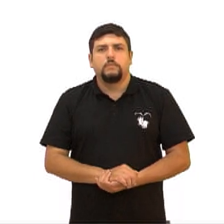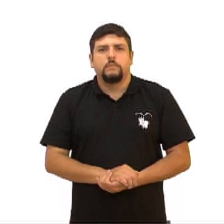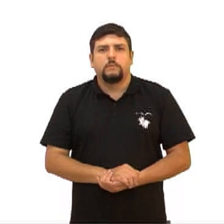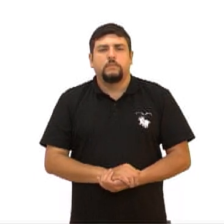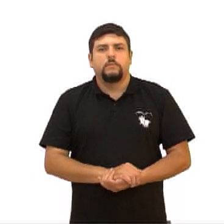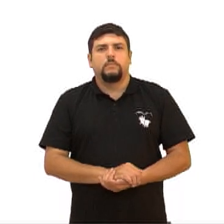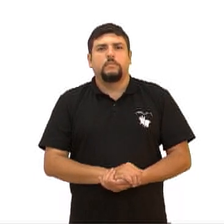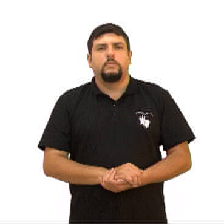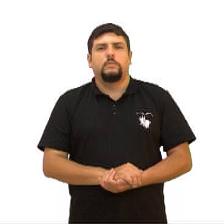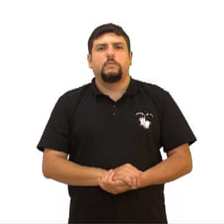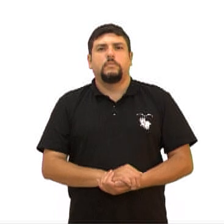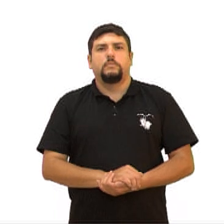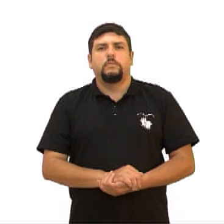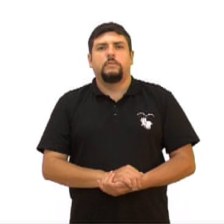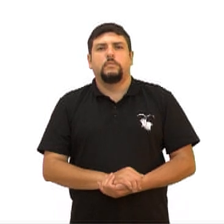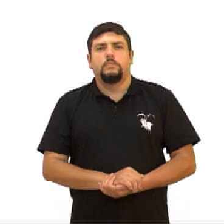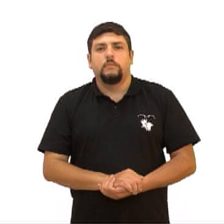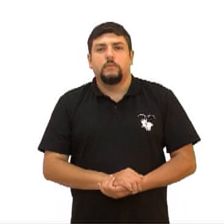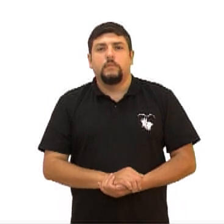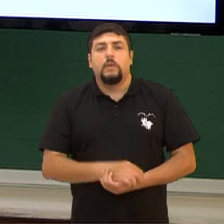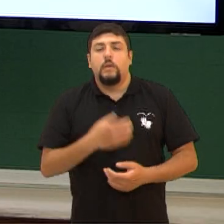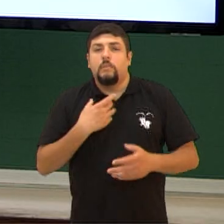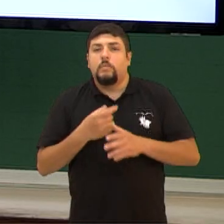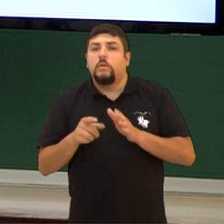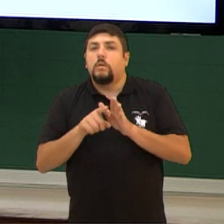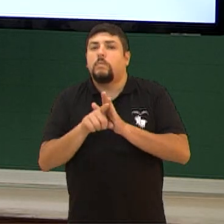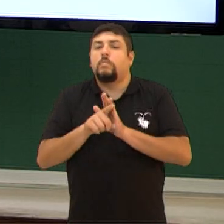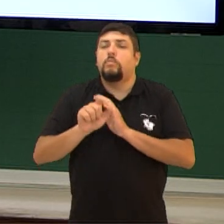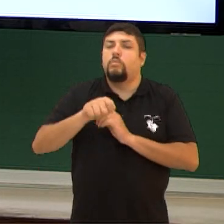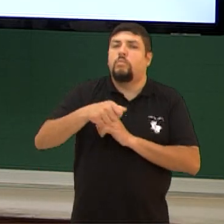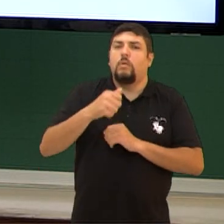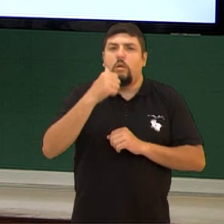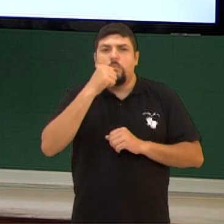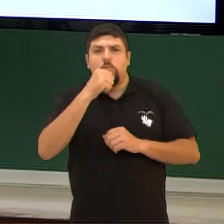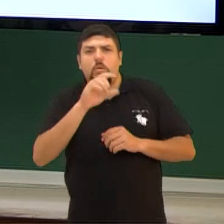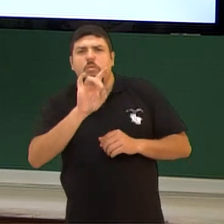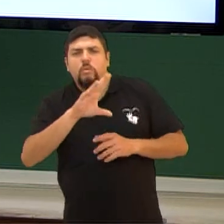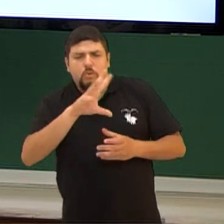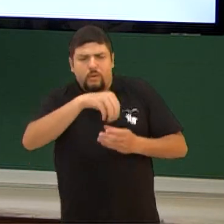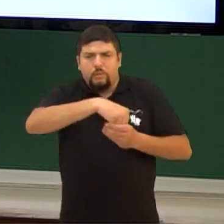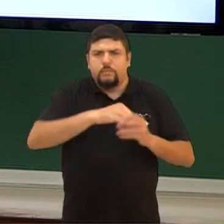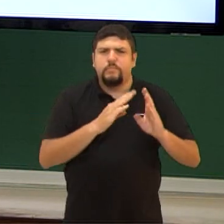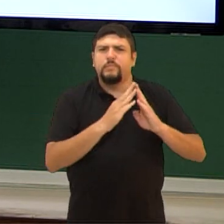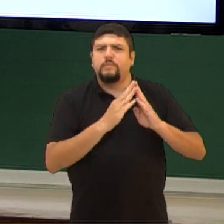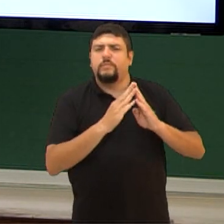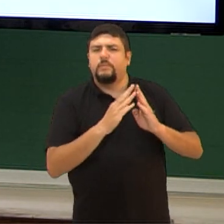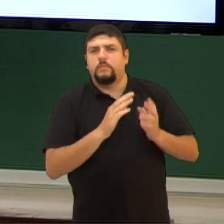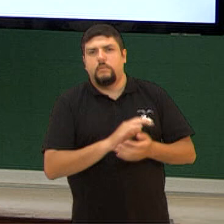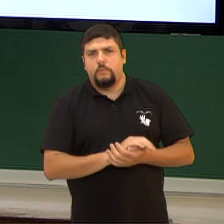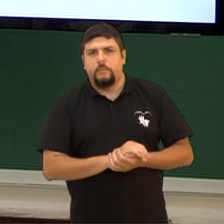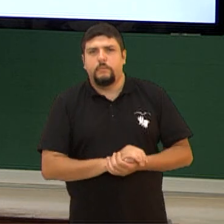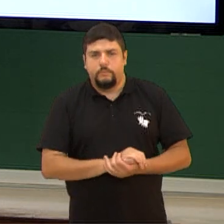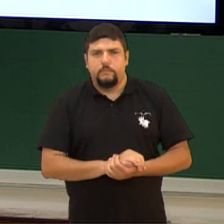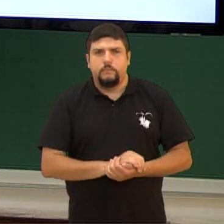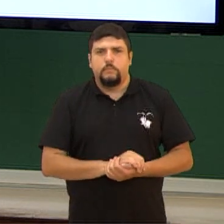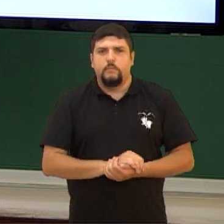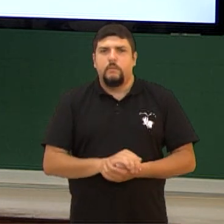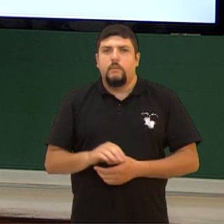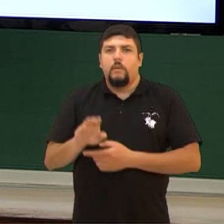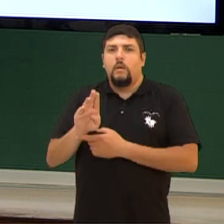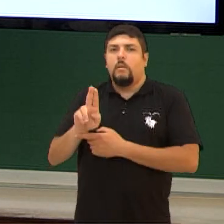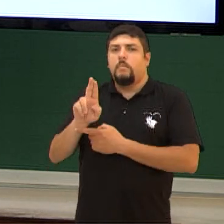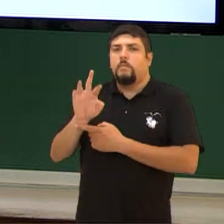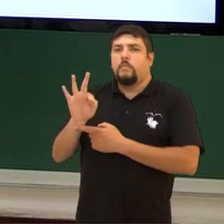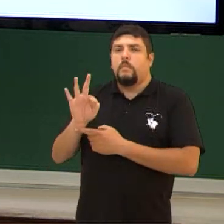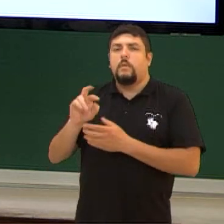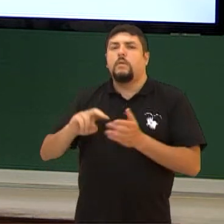household activities. Ela questiona sobre o fato de que mulheres têm que ficar em casa, só trabalhando em casa, né? O conectivo but, ele